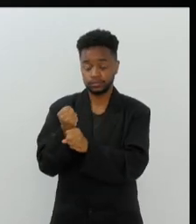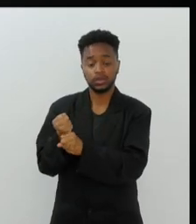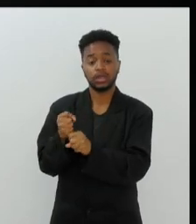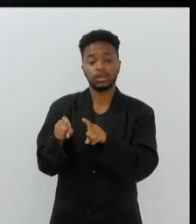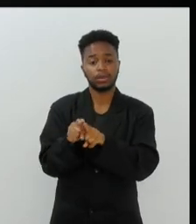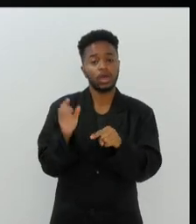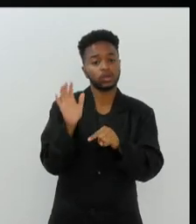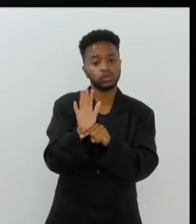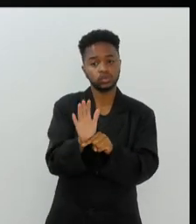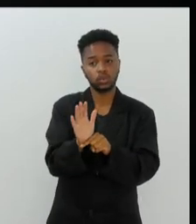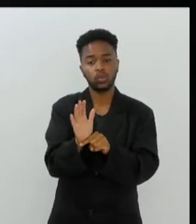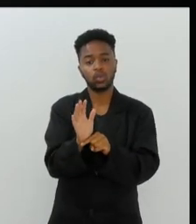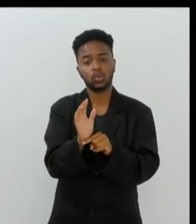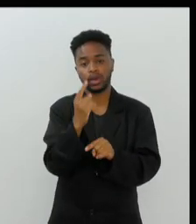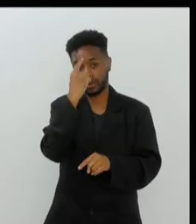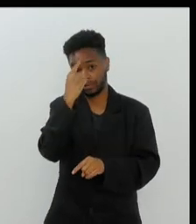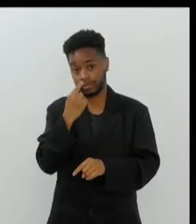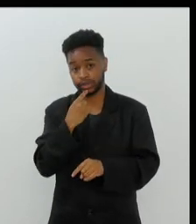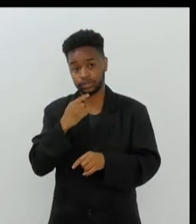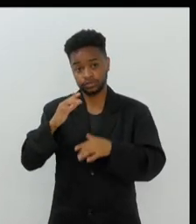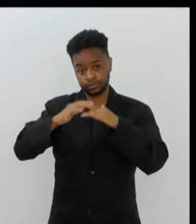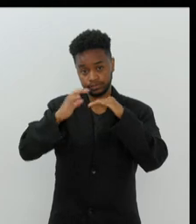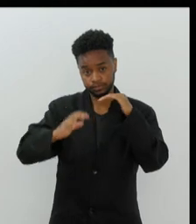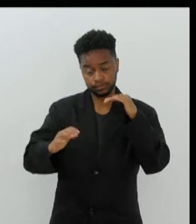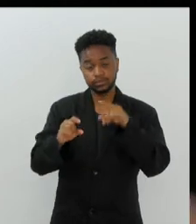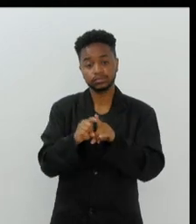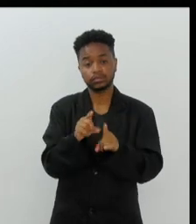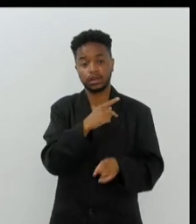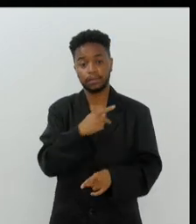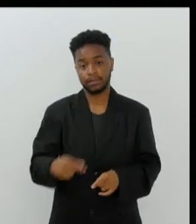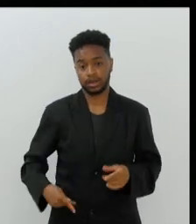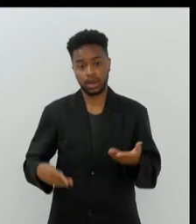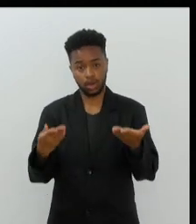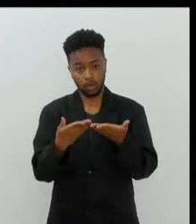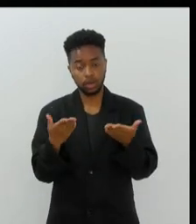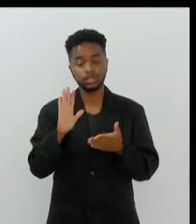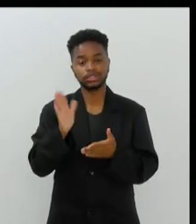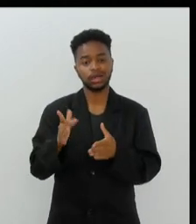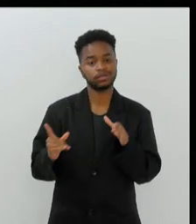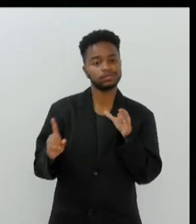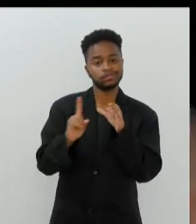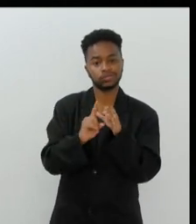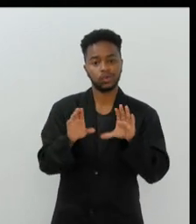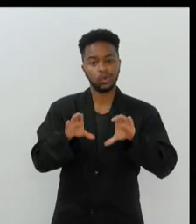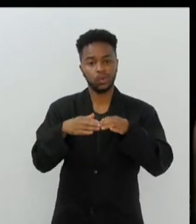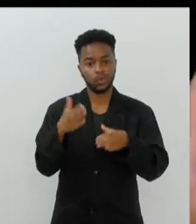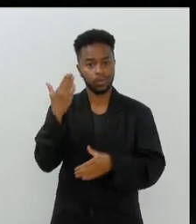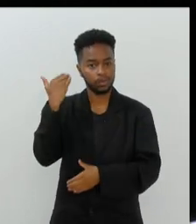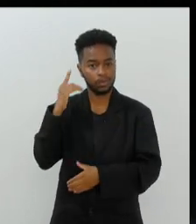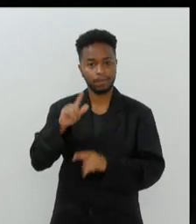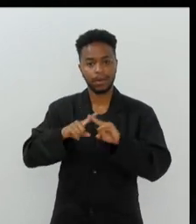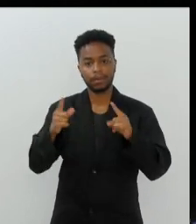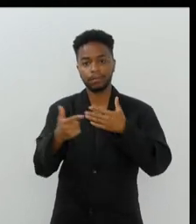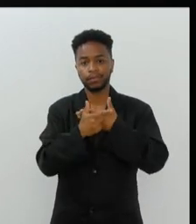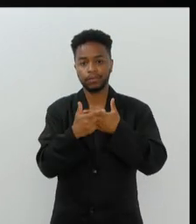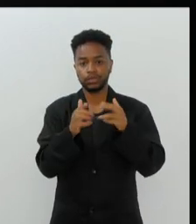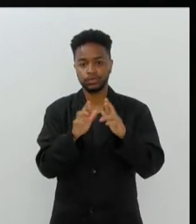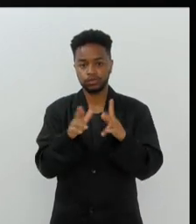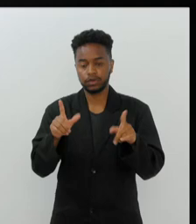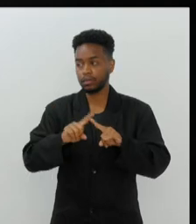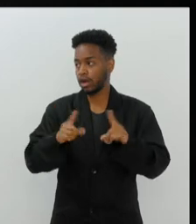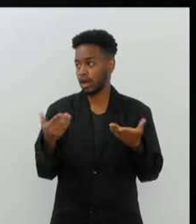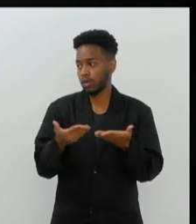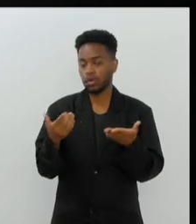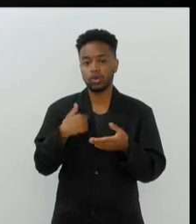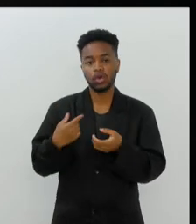que construiu a imagem da Porta da Pedra. Inclusive o nosso presidente de honra atual, já fazia parte daquele grupo numa outra função. E aí